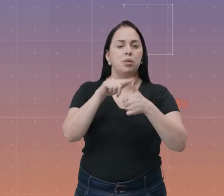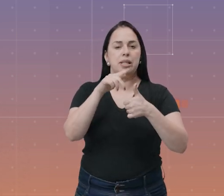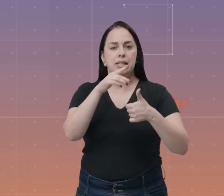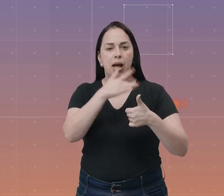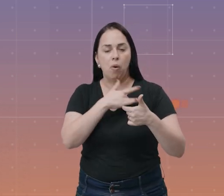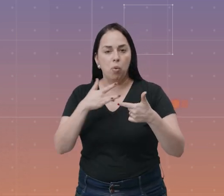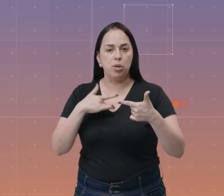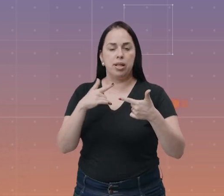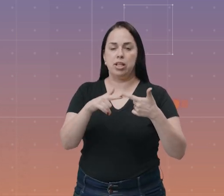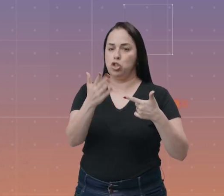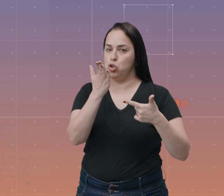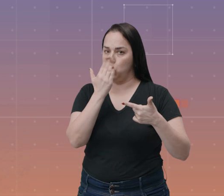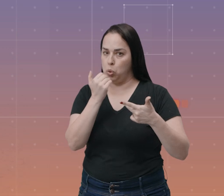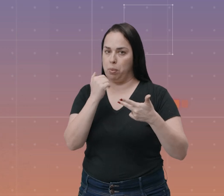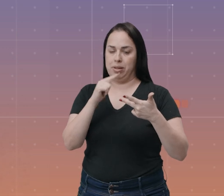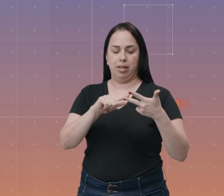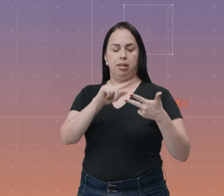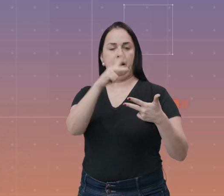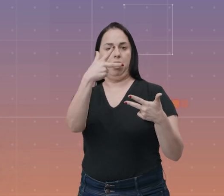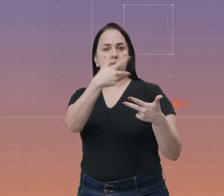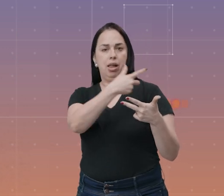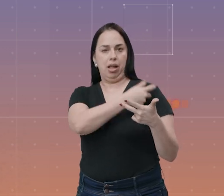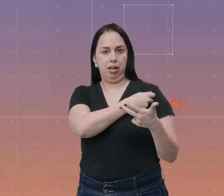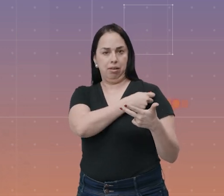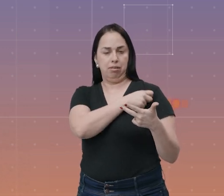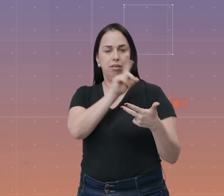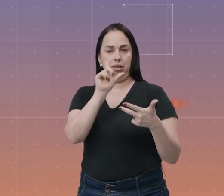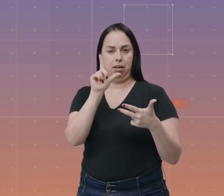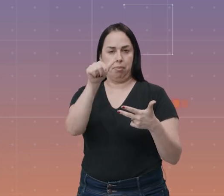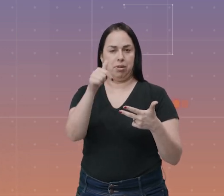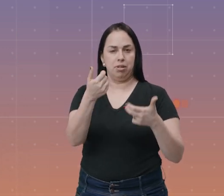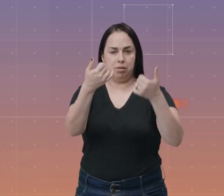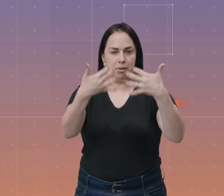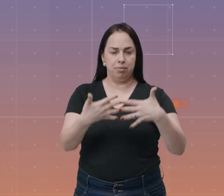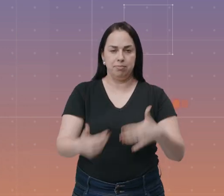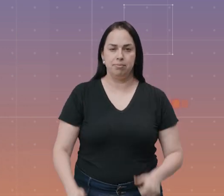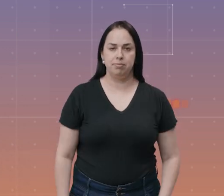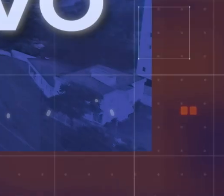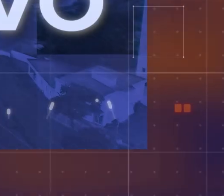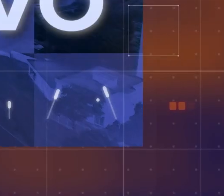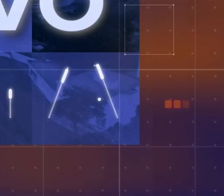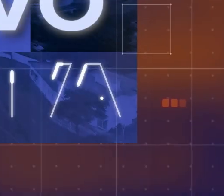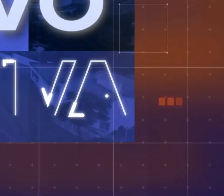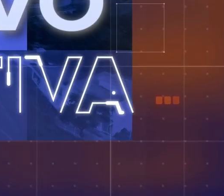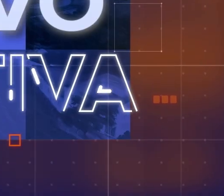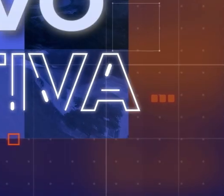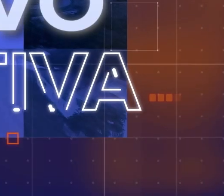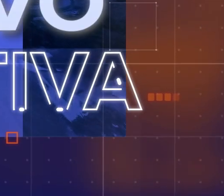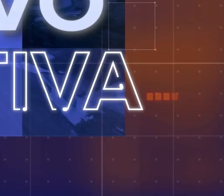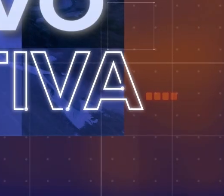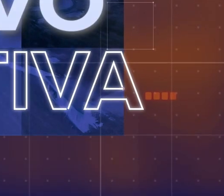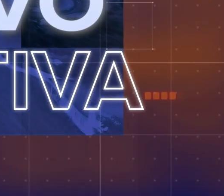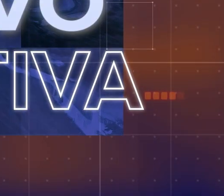sobre saúde, hábitos alimentares e vacinas. Já já estamos de volta.